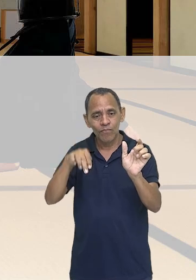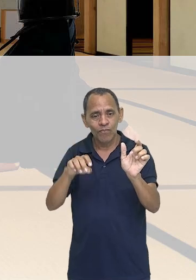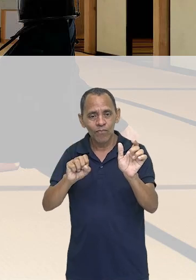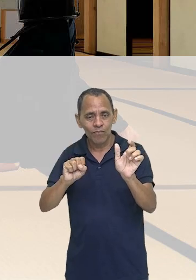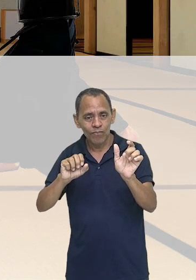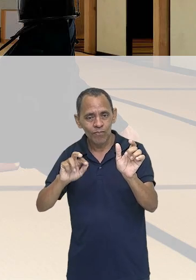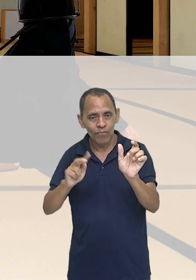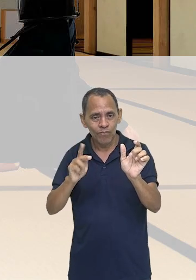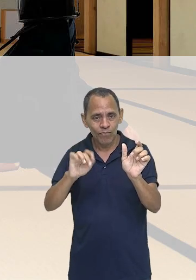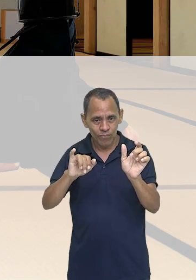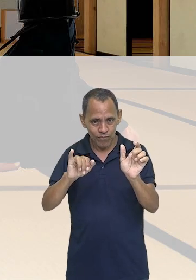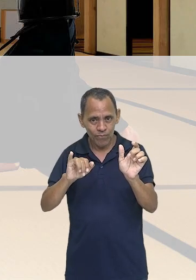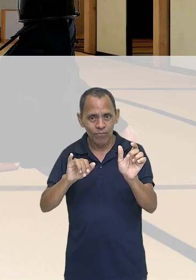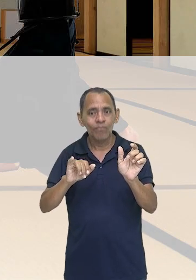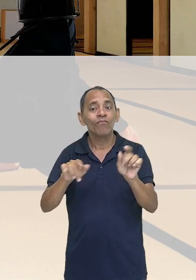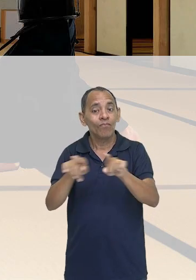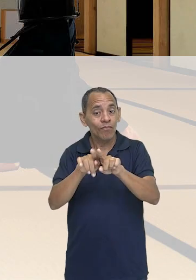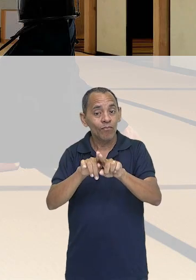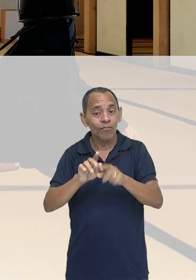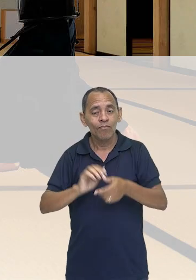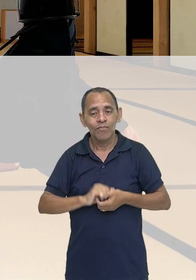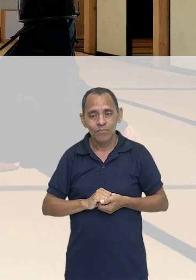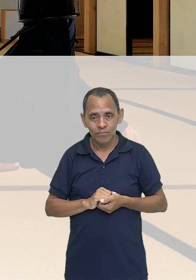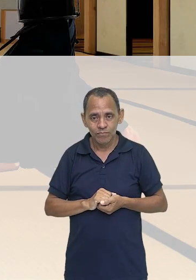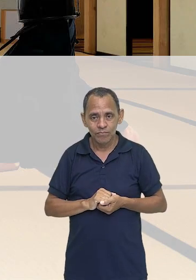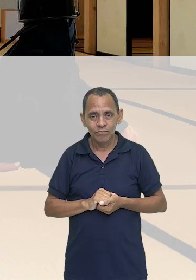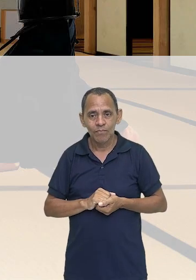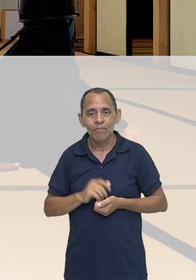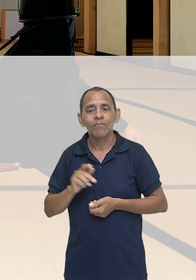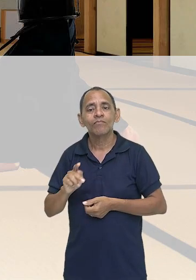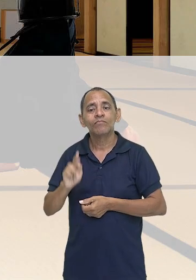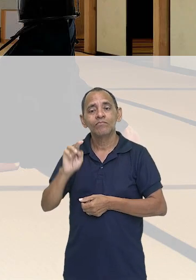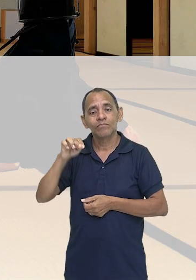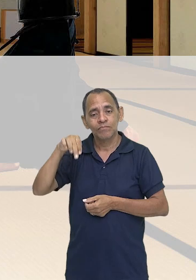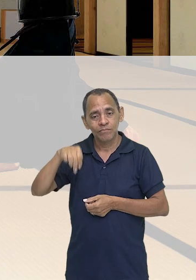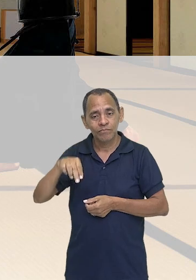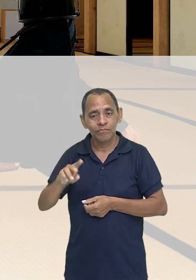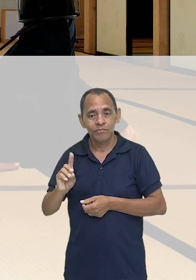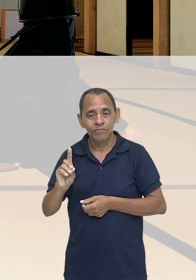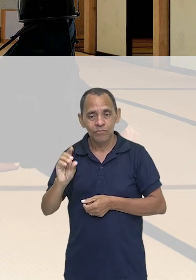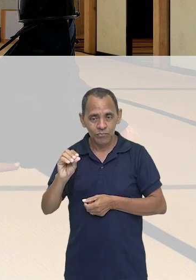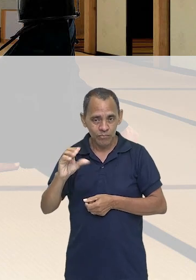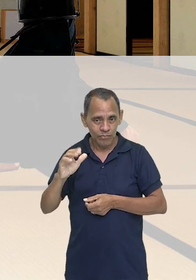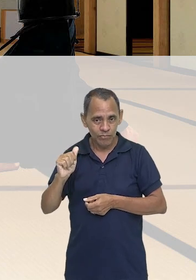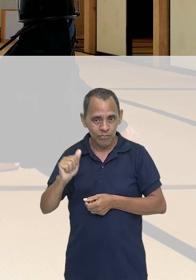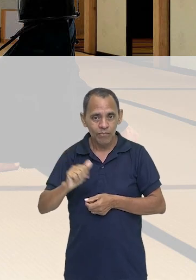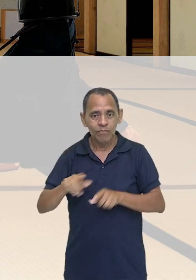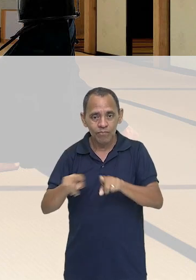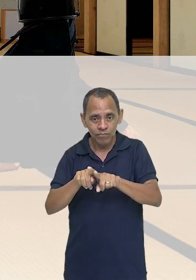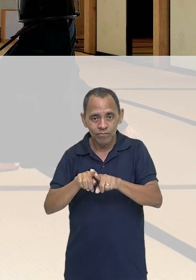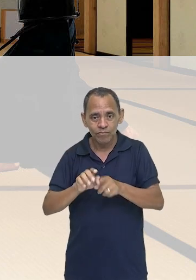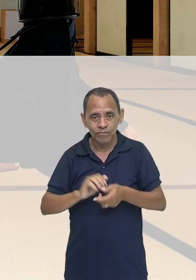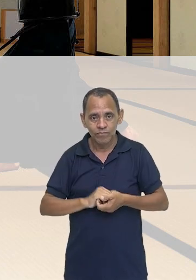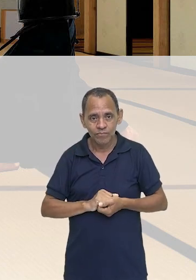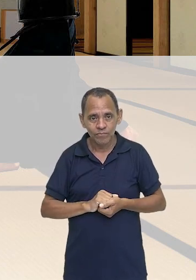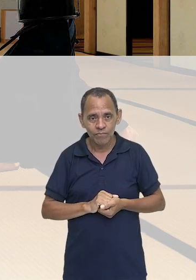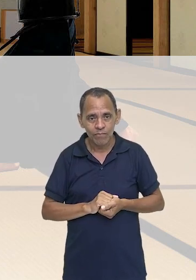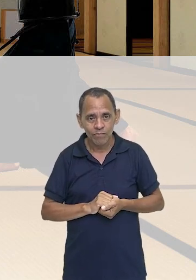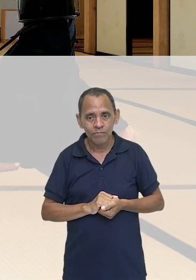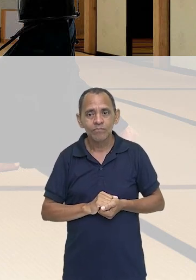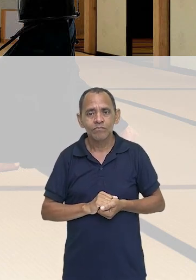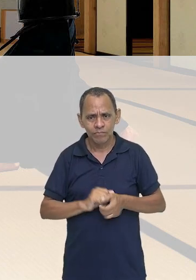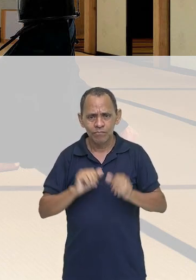de lutadores, e sim de Kenshi ou Kendoka. Então, aqui vocês podem visualizar